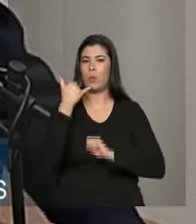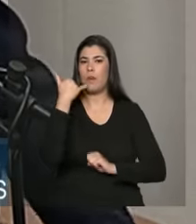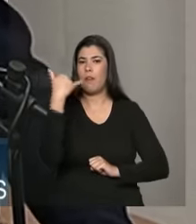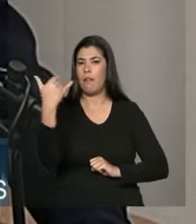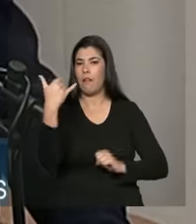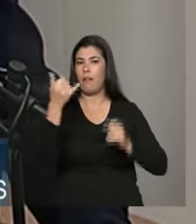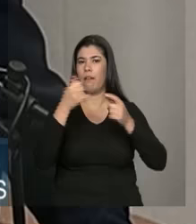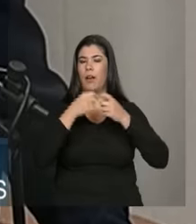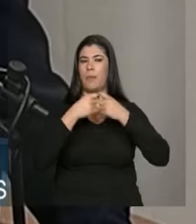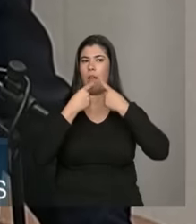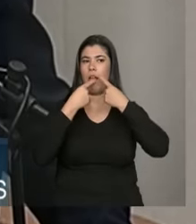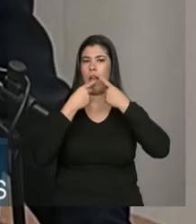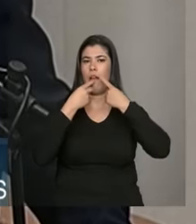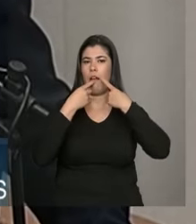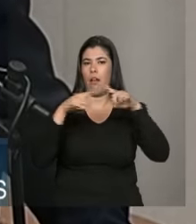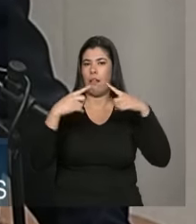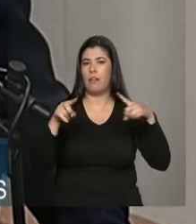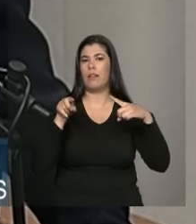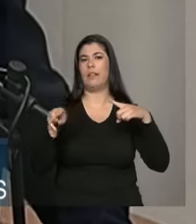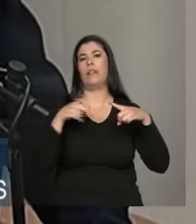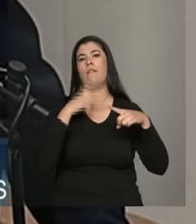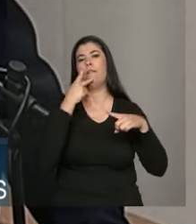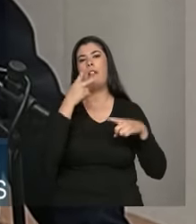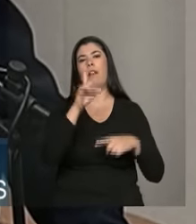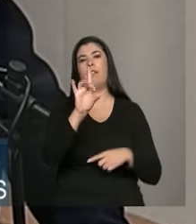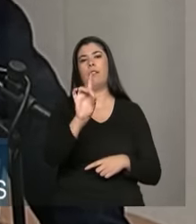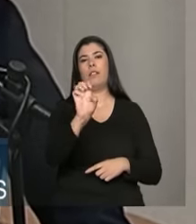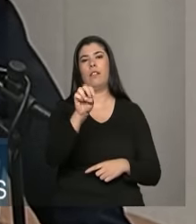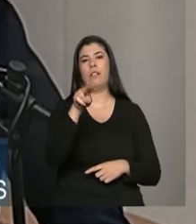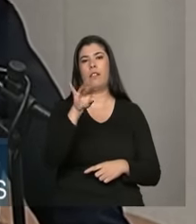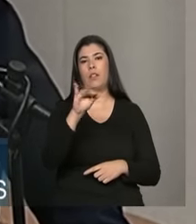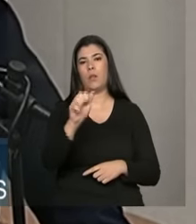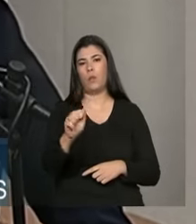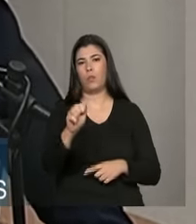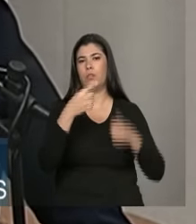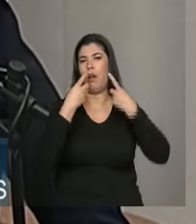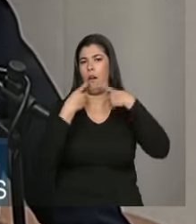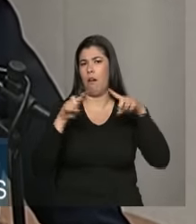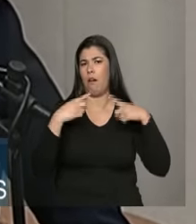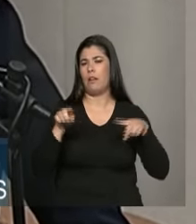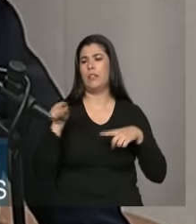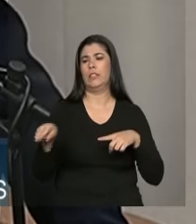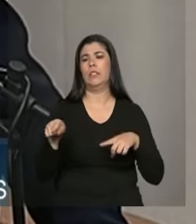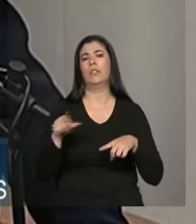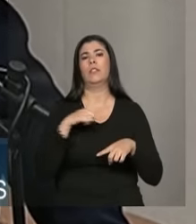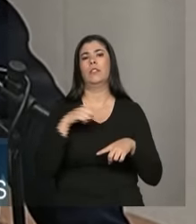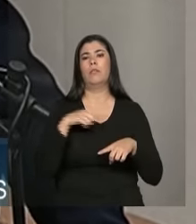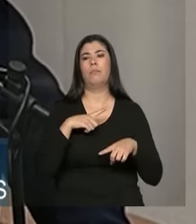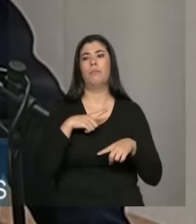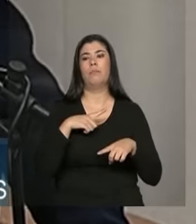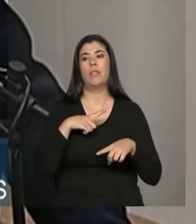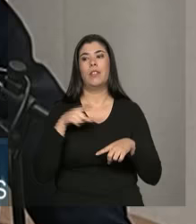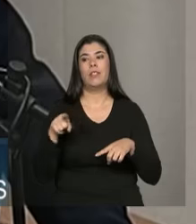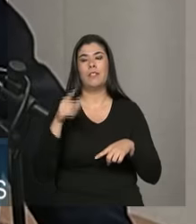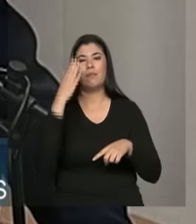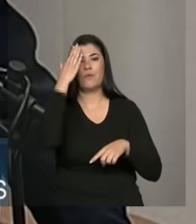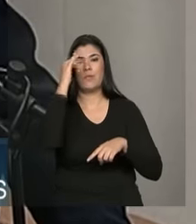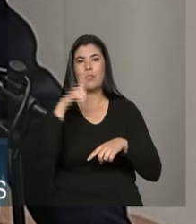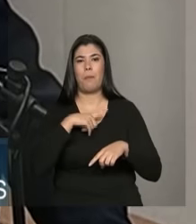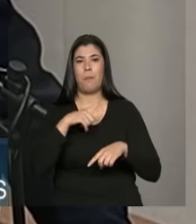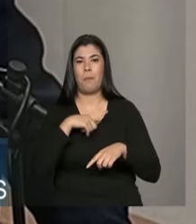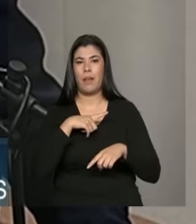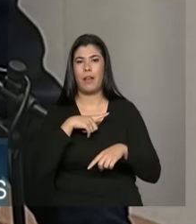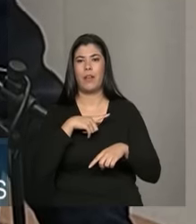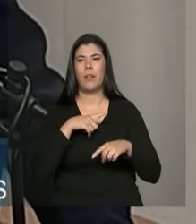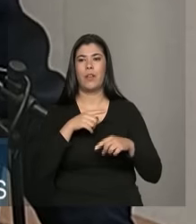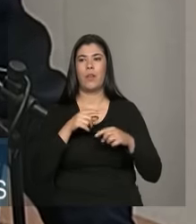e não é só a denúncia pela denúncia pra gente ter uma estatística mas é a partir da denúncia o acionamento de toda uma